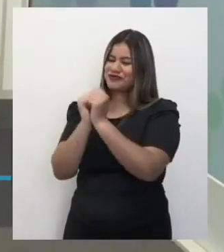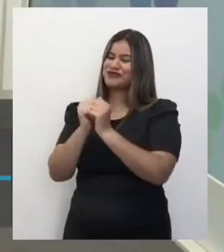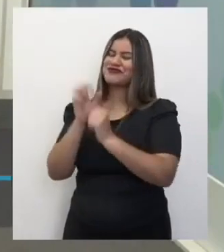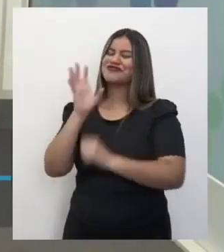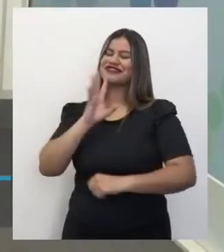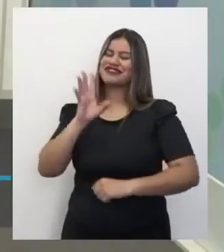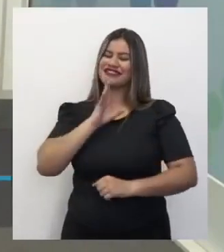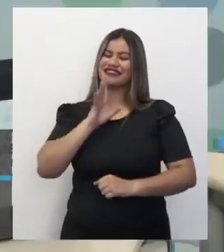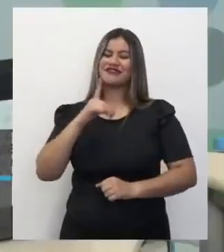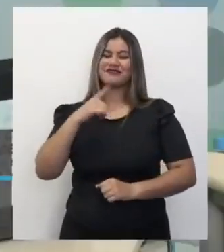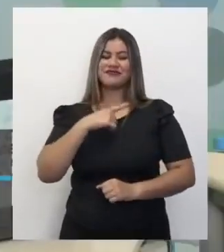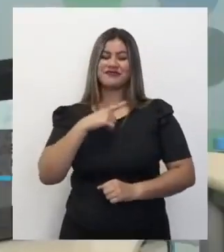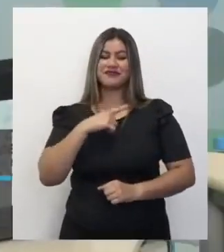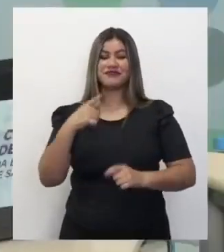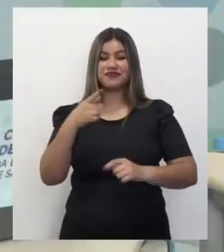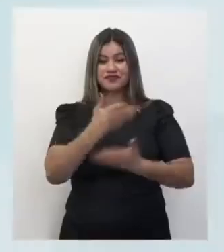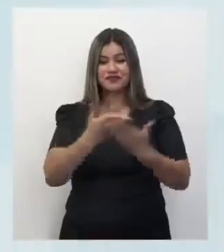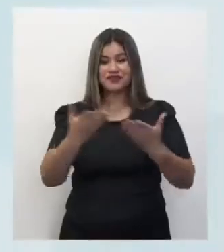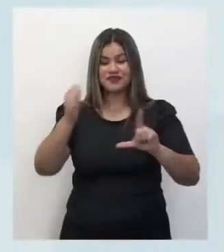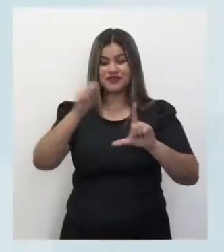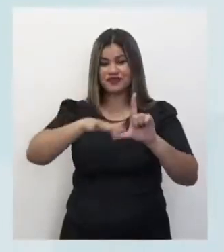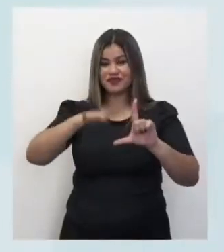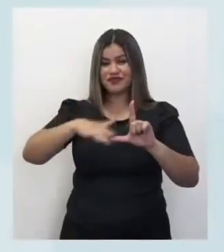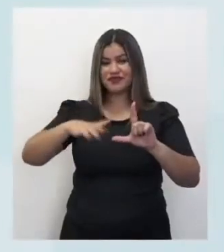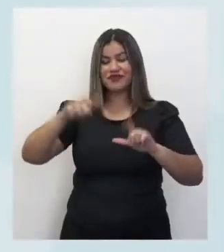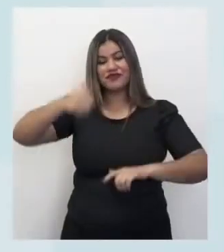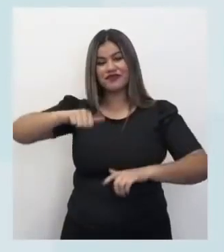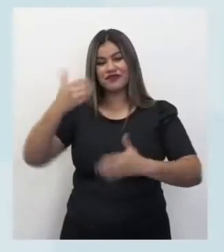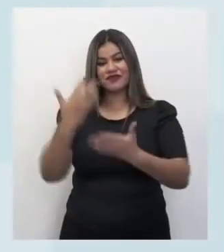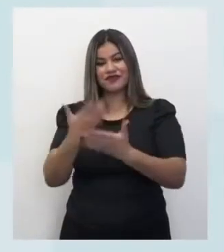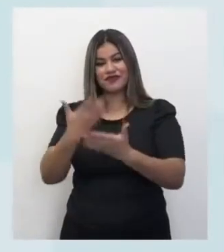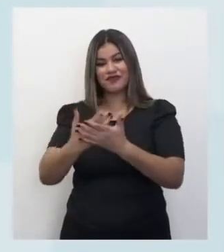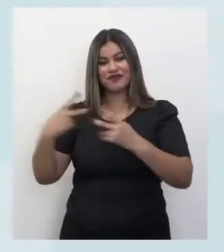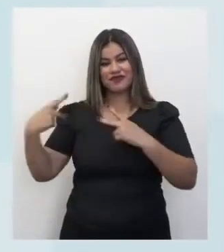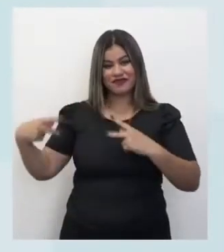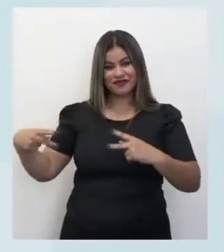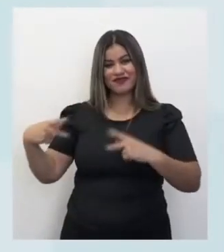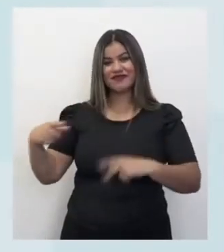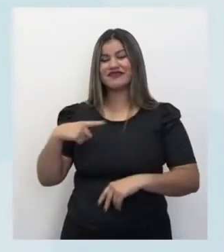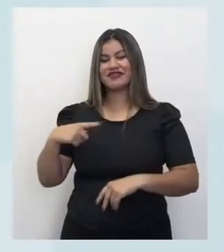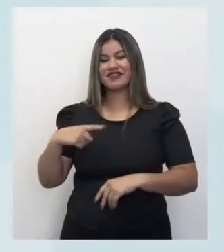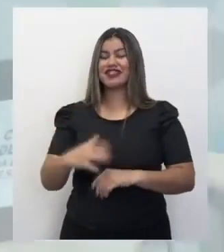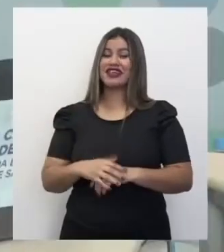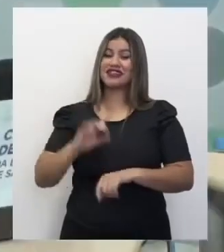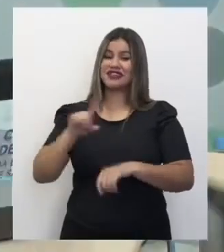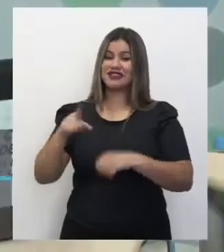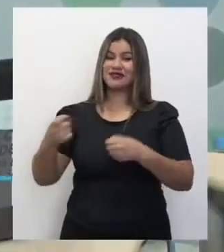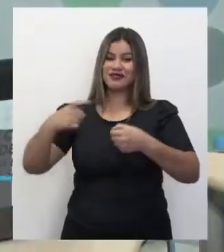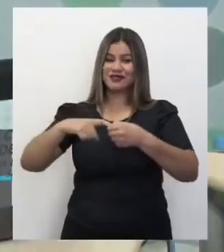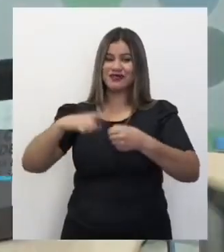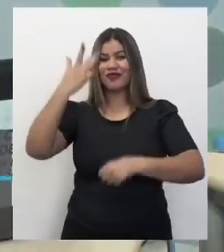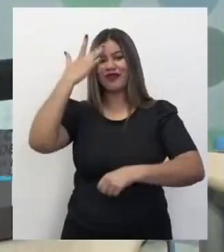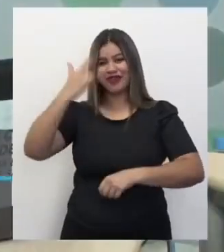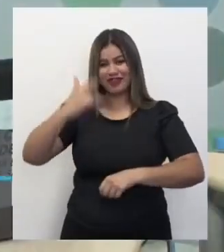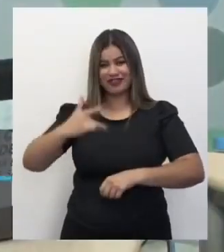legal. Vocês têm o QR Code para avaliar a aula e o link aí. E eu volto com vocês